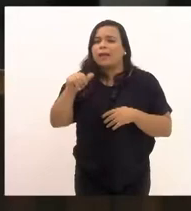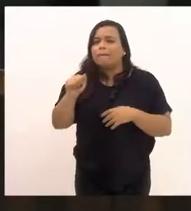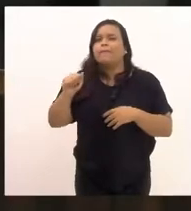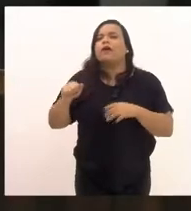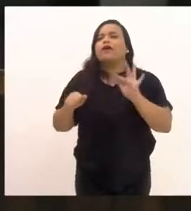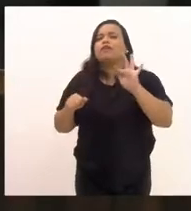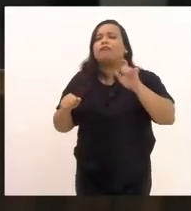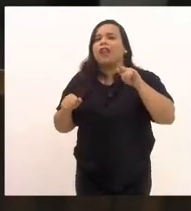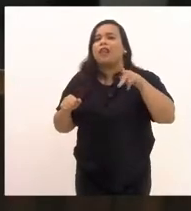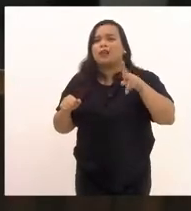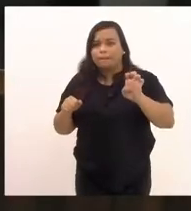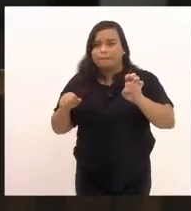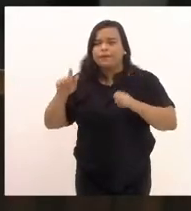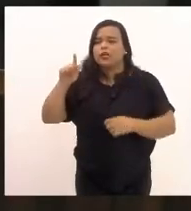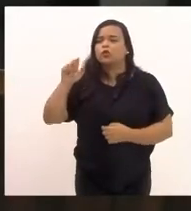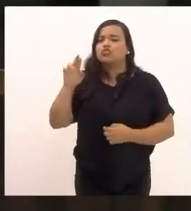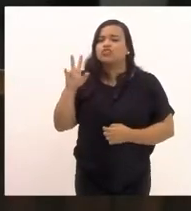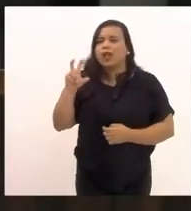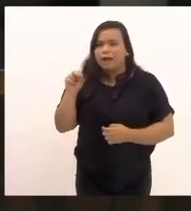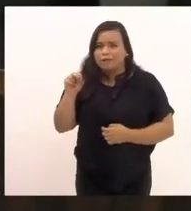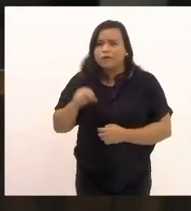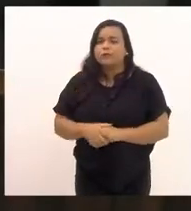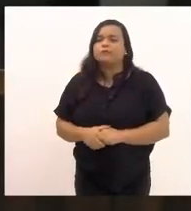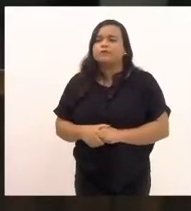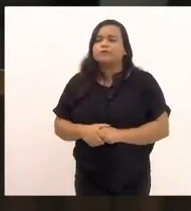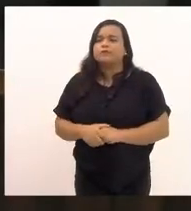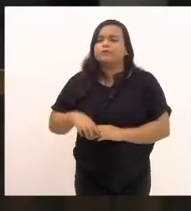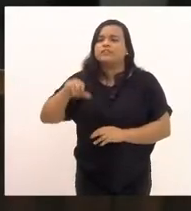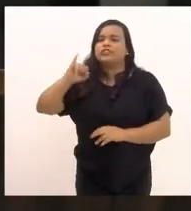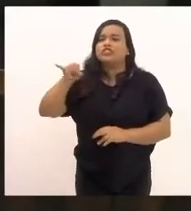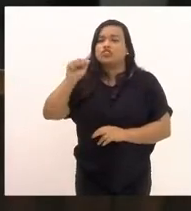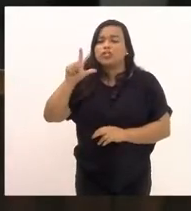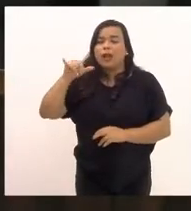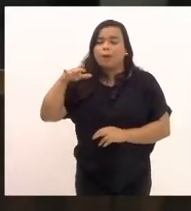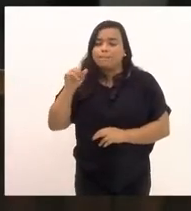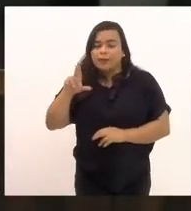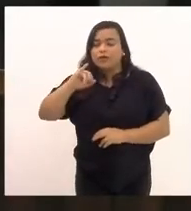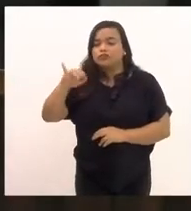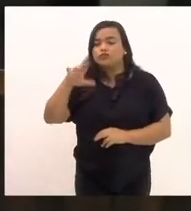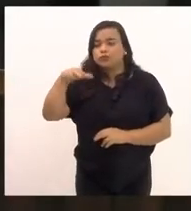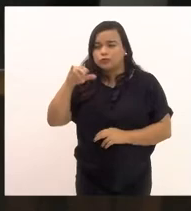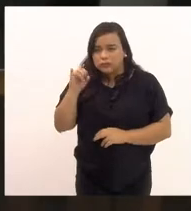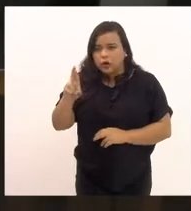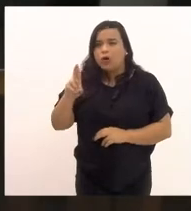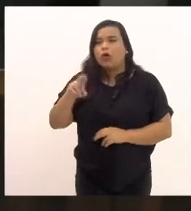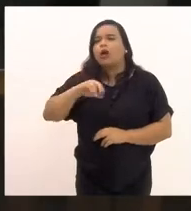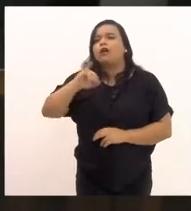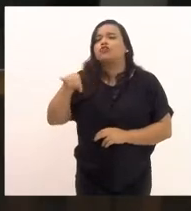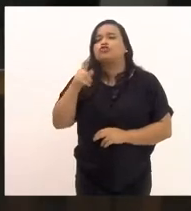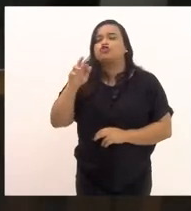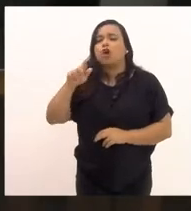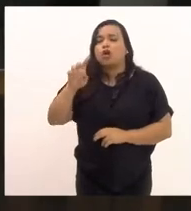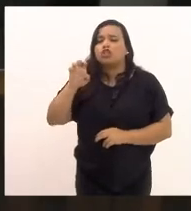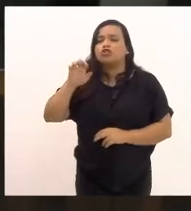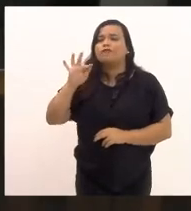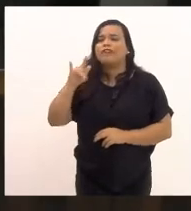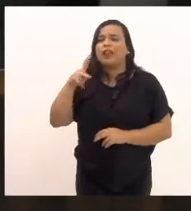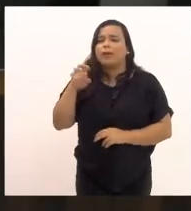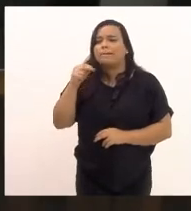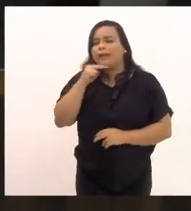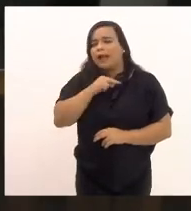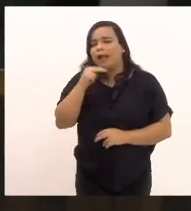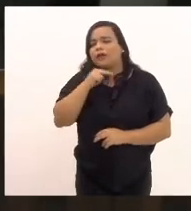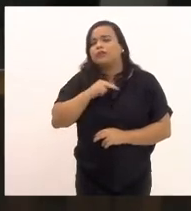Soares, Gustavo Schmidt, Jalmir Júnior, Jorge Felipe Neto,